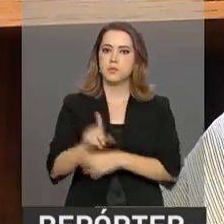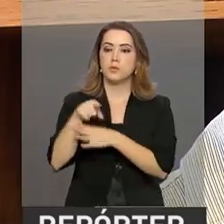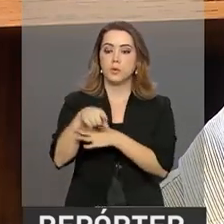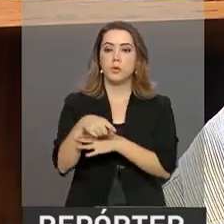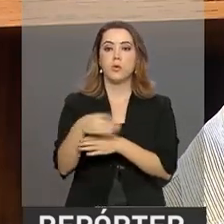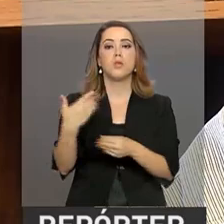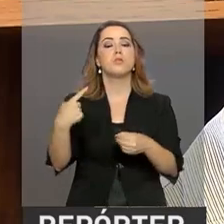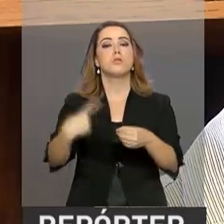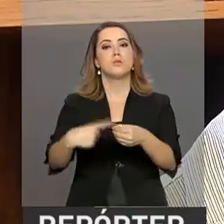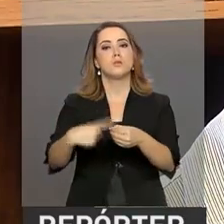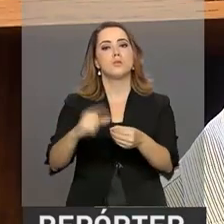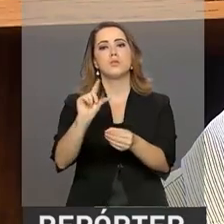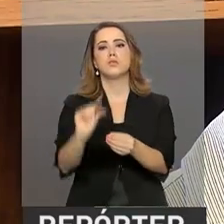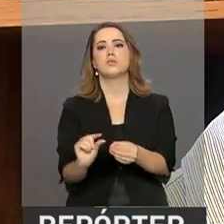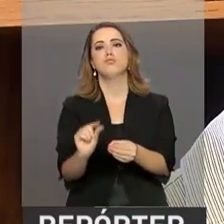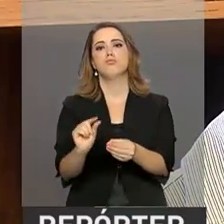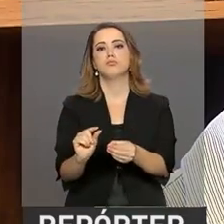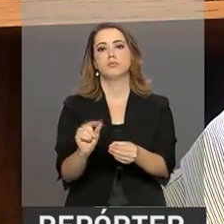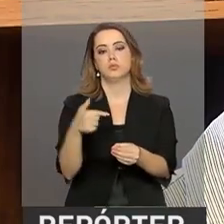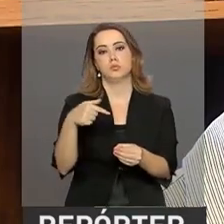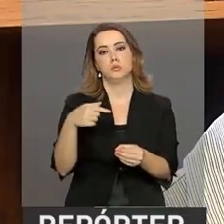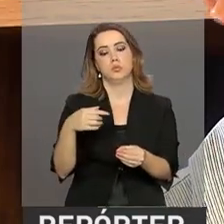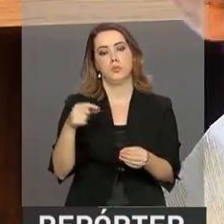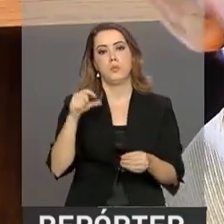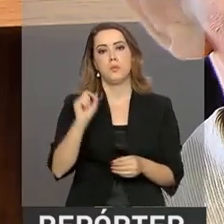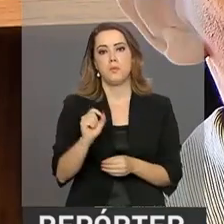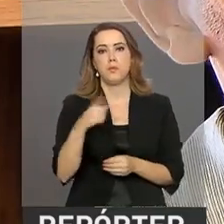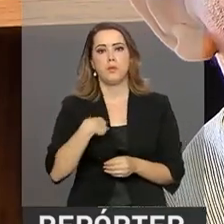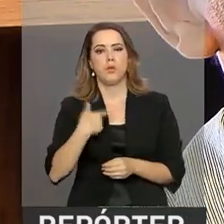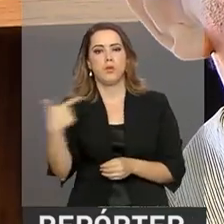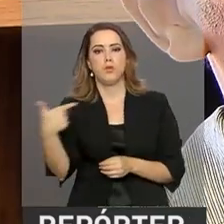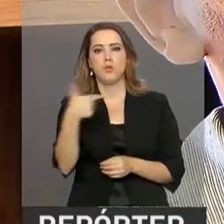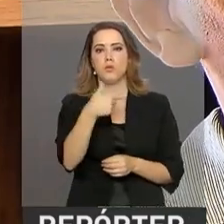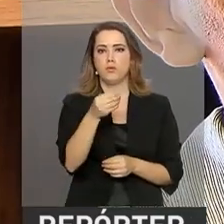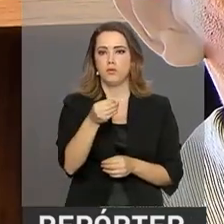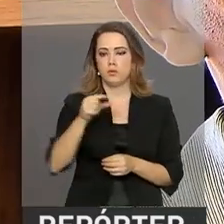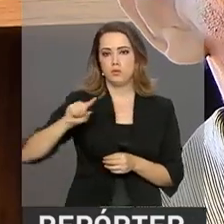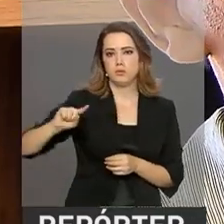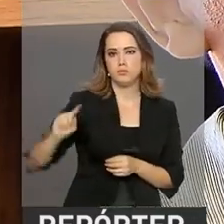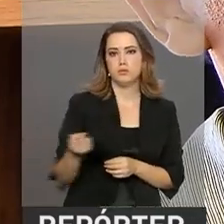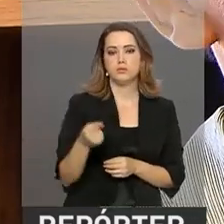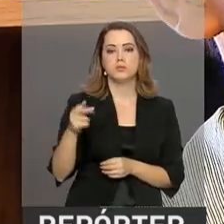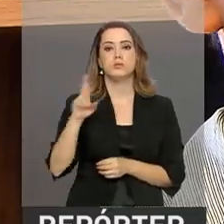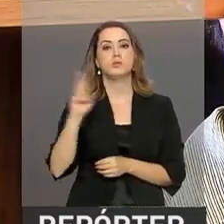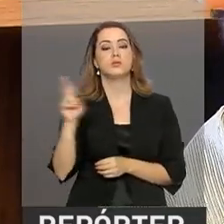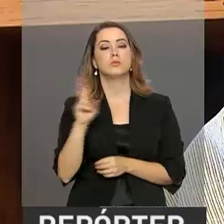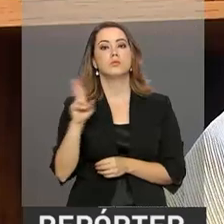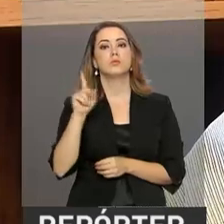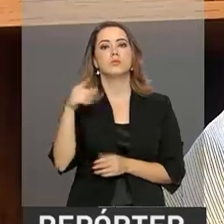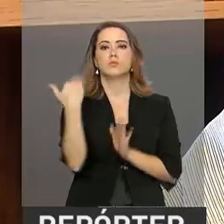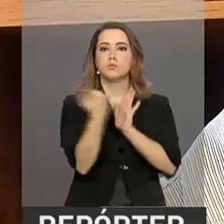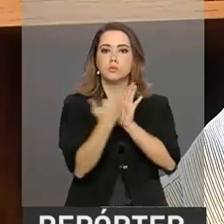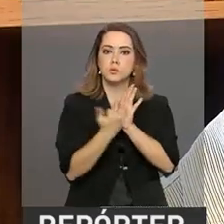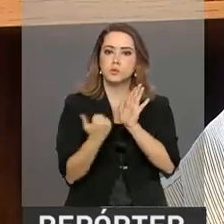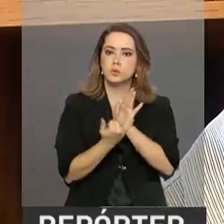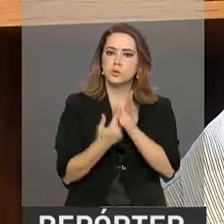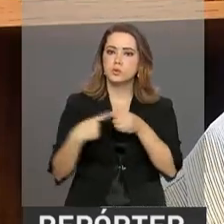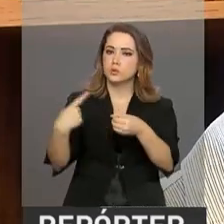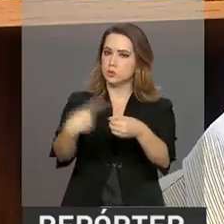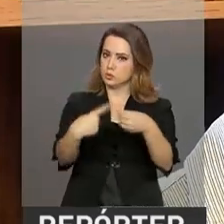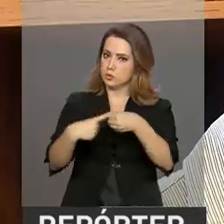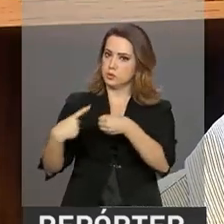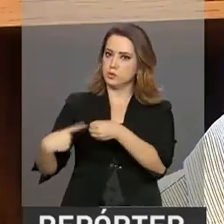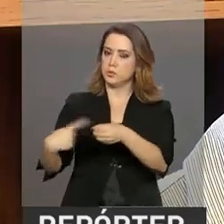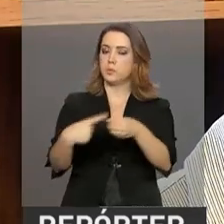do país. Porque as modalidades de projetos no valor de R$20 mil são projetos que são muito alcançados por municípios. E o que a gente